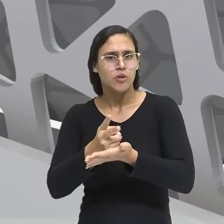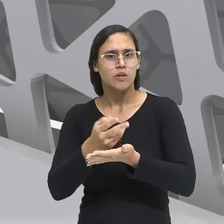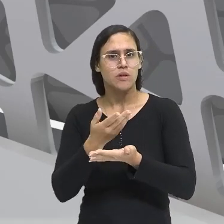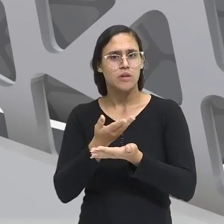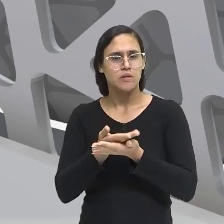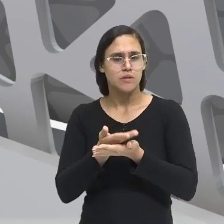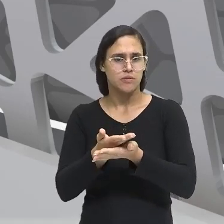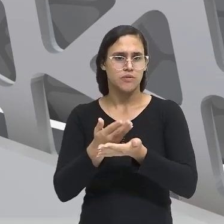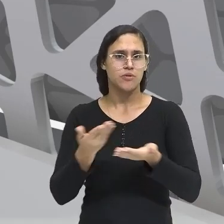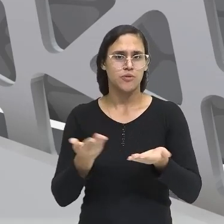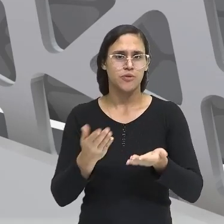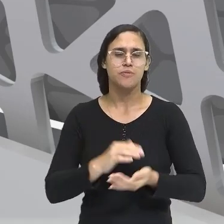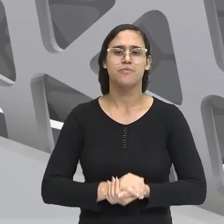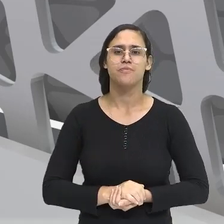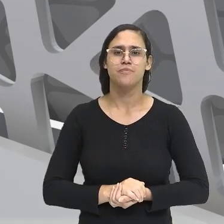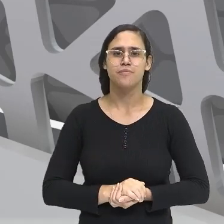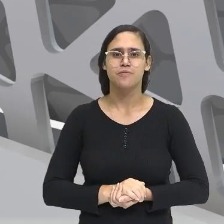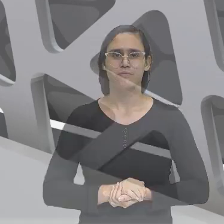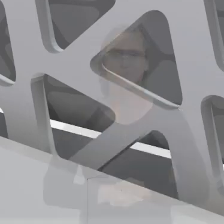conteúdo da aula de hoje.